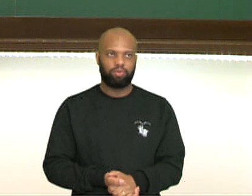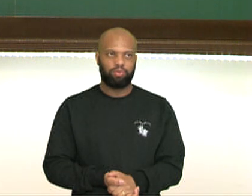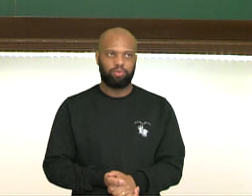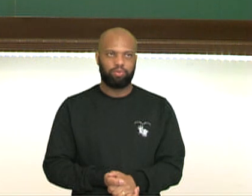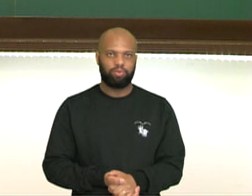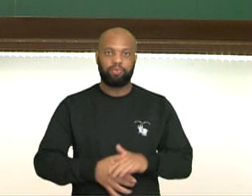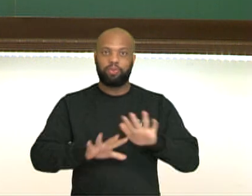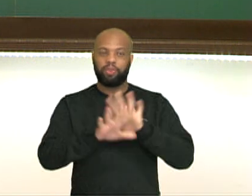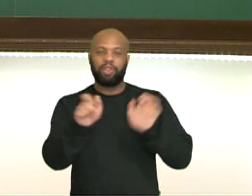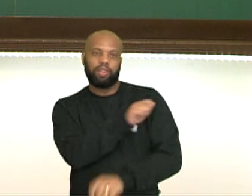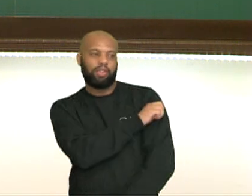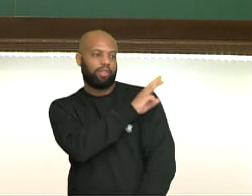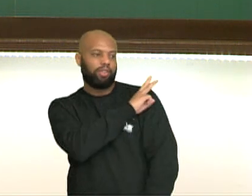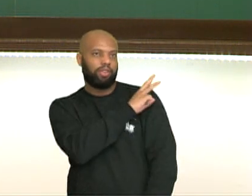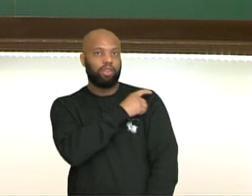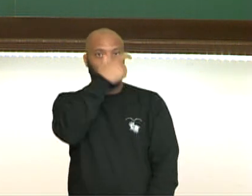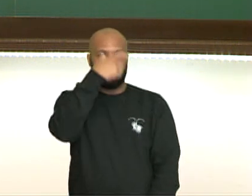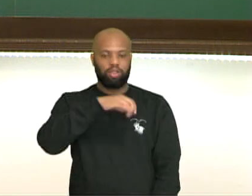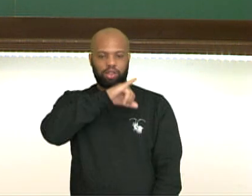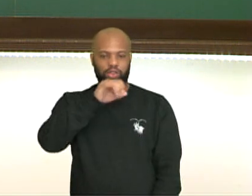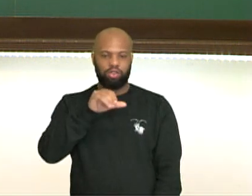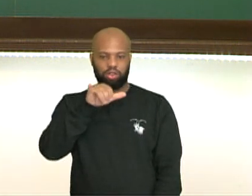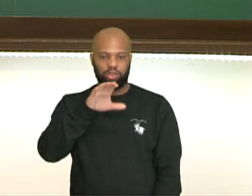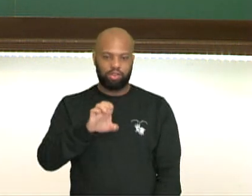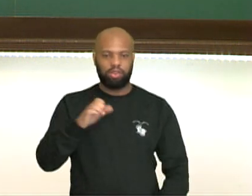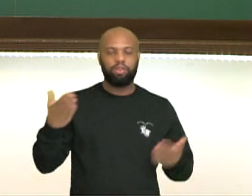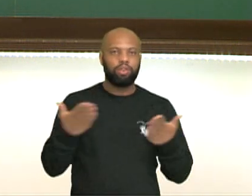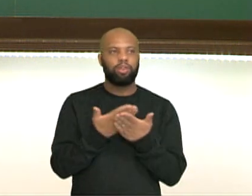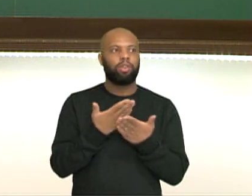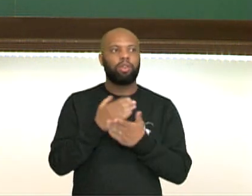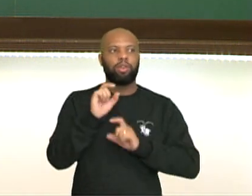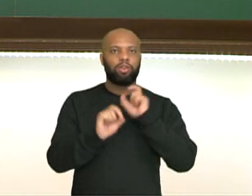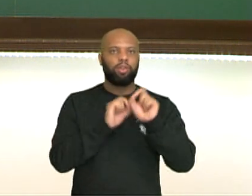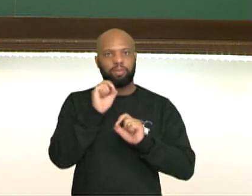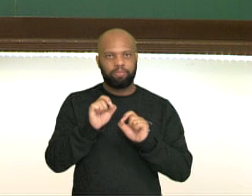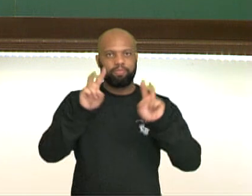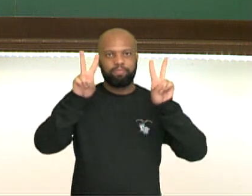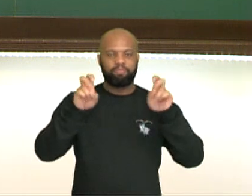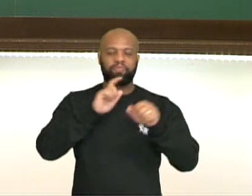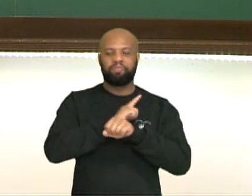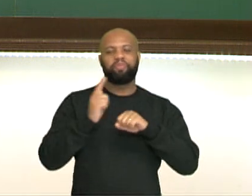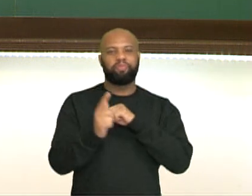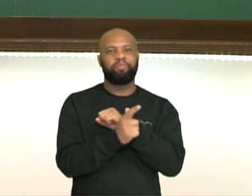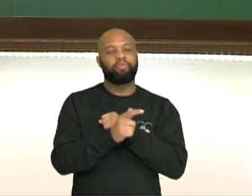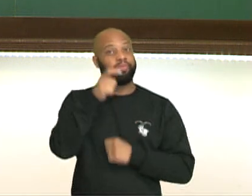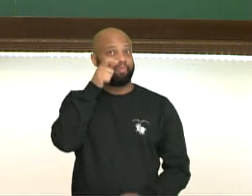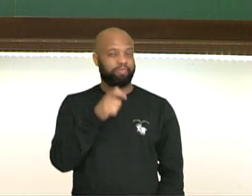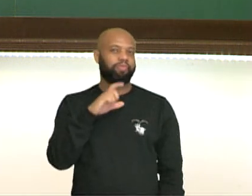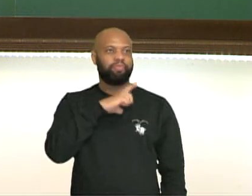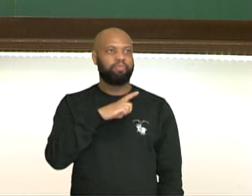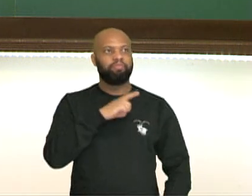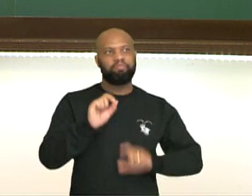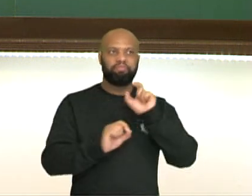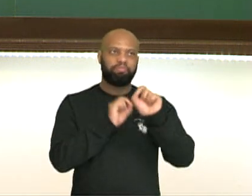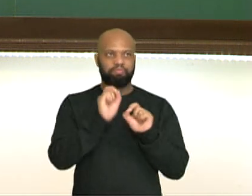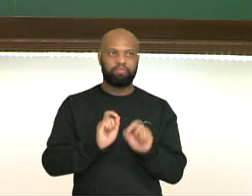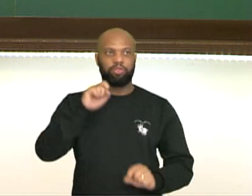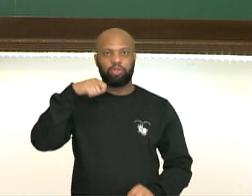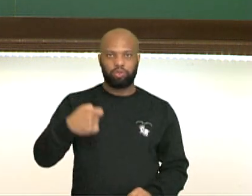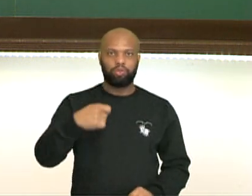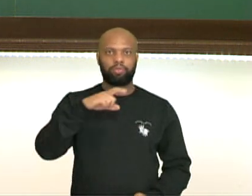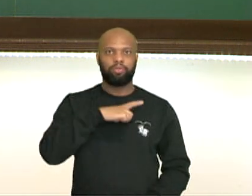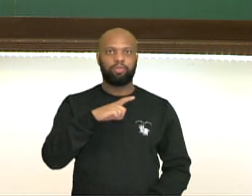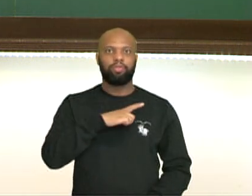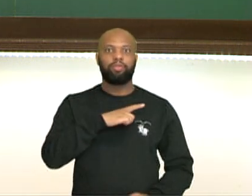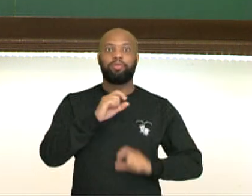alunos da terceira série, meu nome é a professora Joyce, estamos aqui para falar de um assunto de geografia bem interessante, que é a questão do